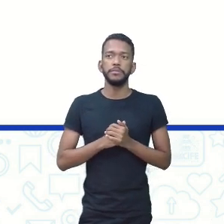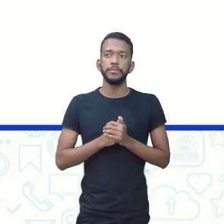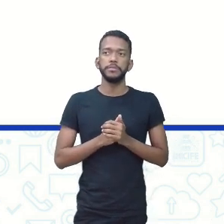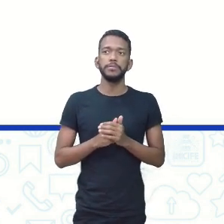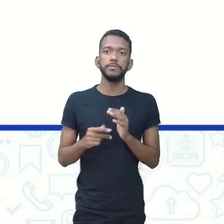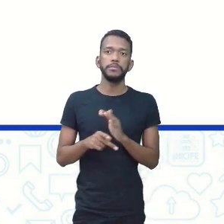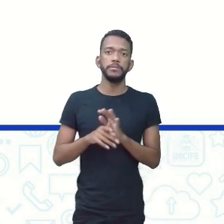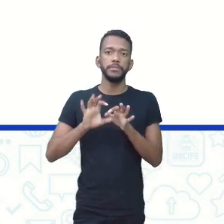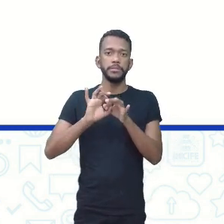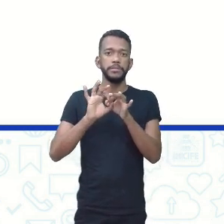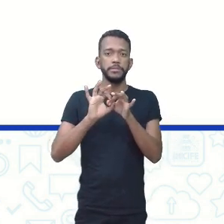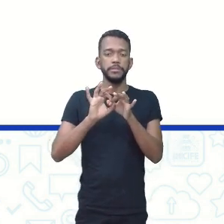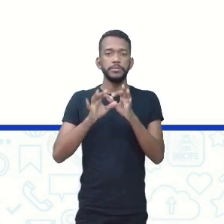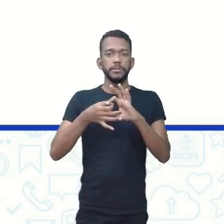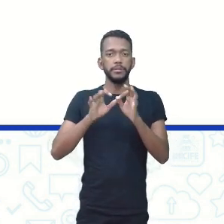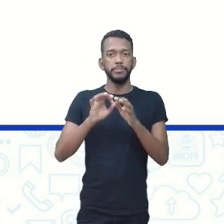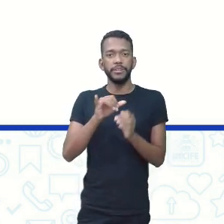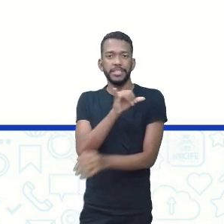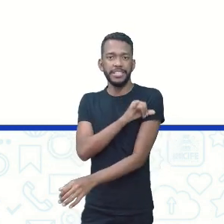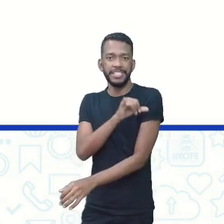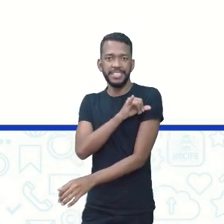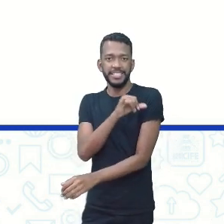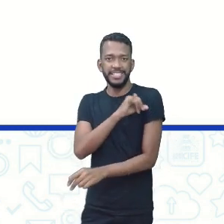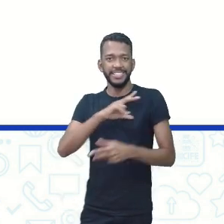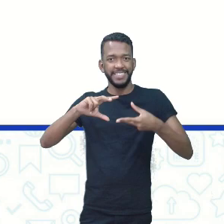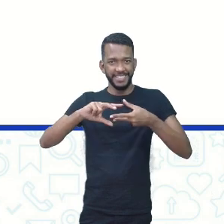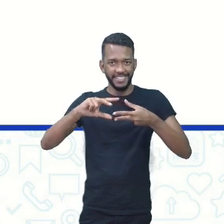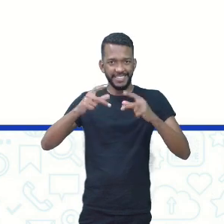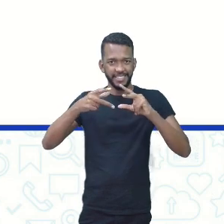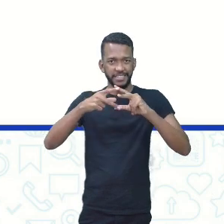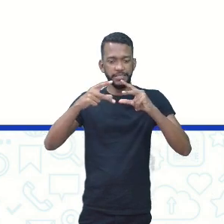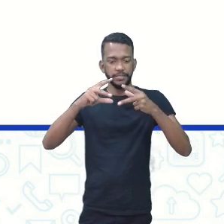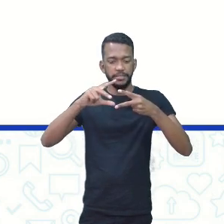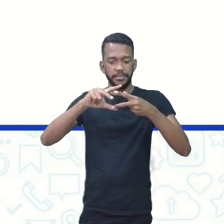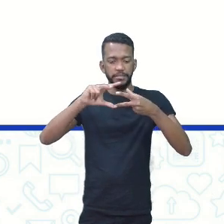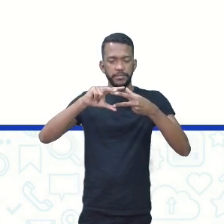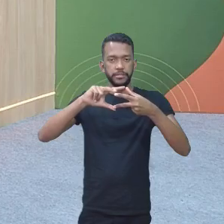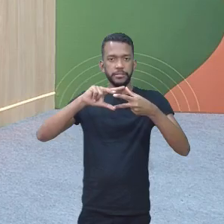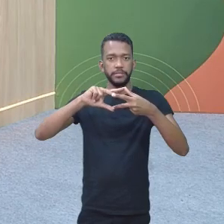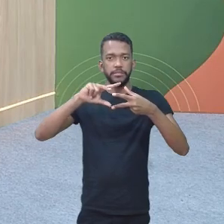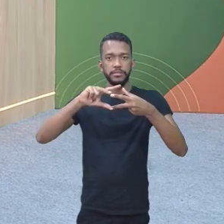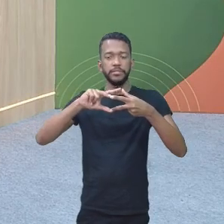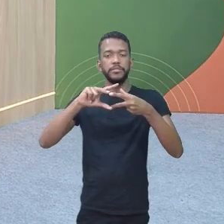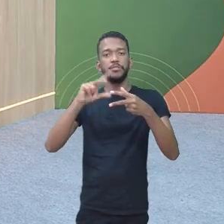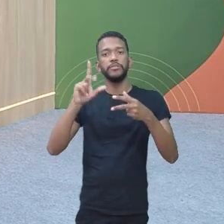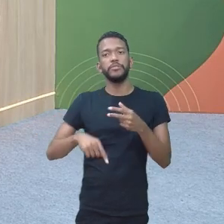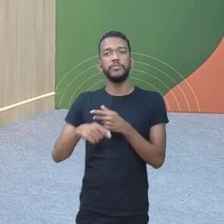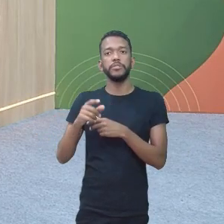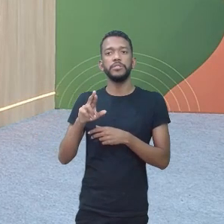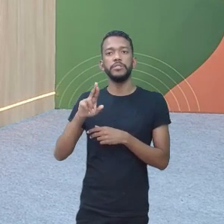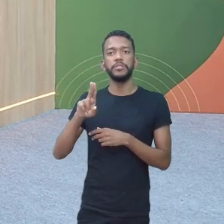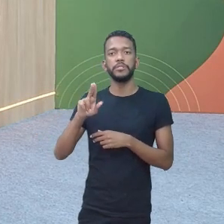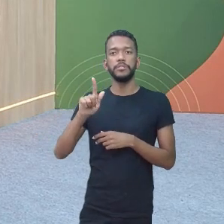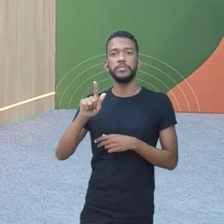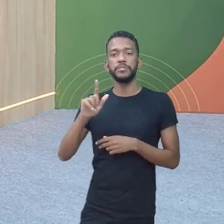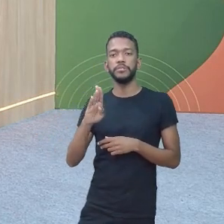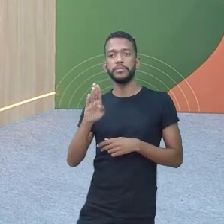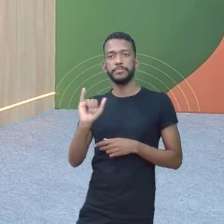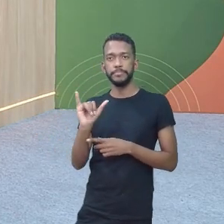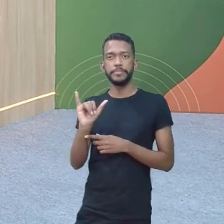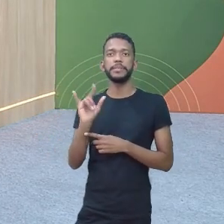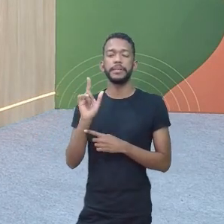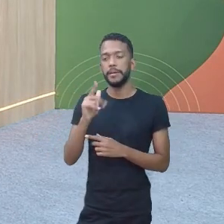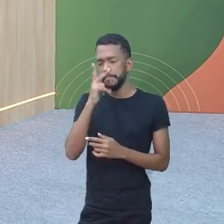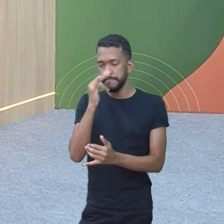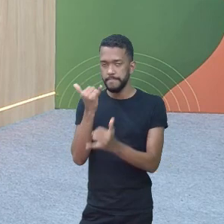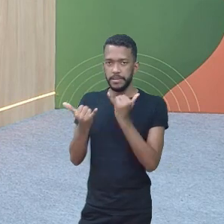do Rio, a gente teve a inserção do rugby, né, que é um esporte olímpico parecido com o futebol americano.